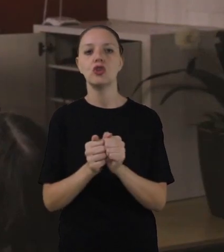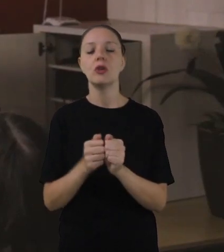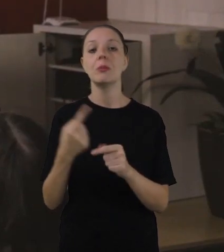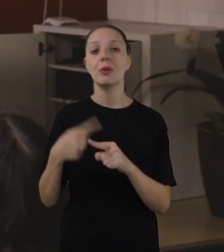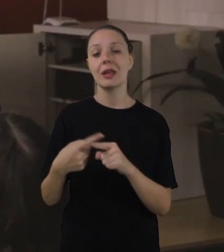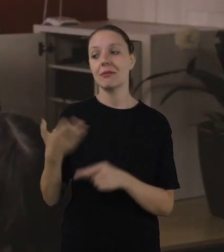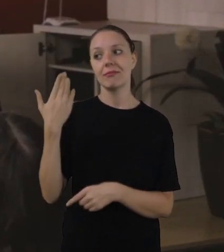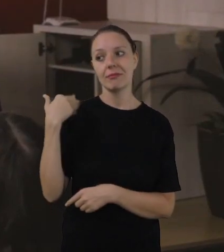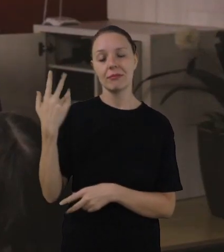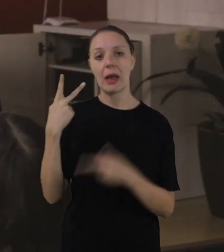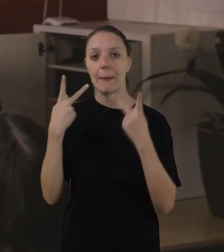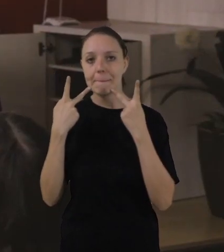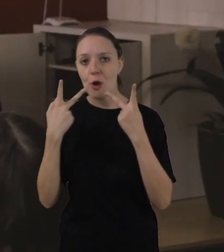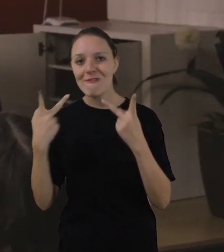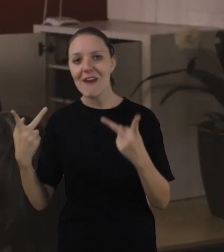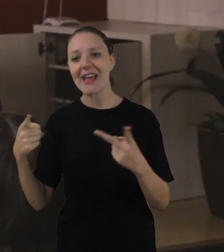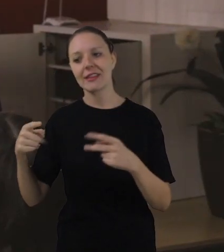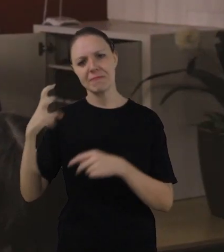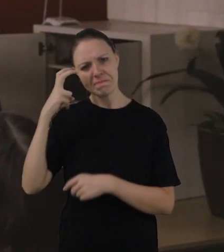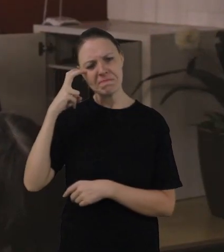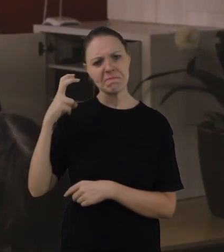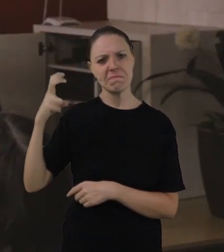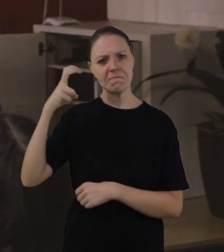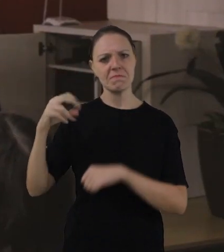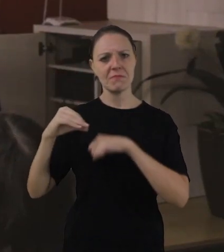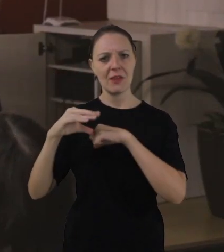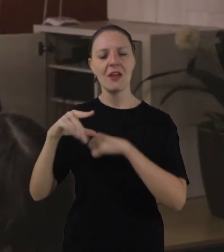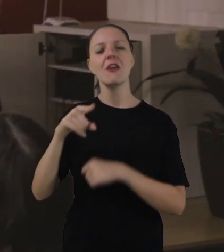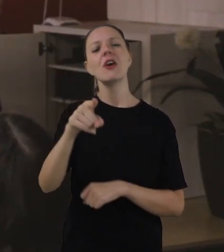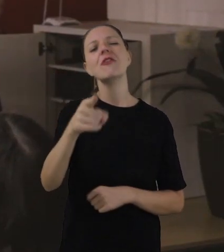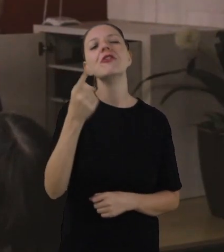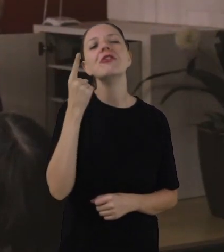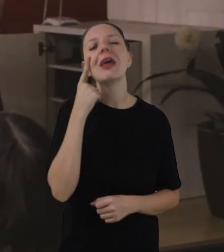ditavam as normas e quem tinha sabedoria. Quem viu